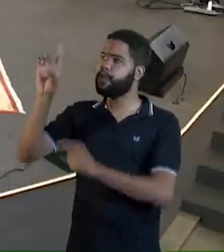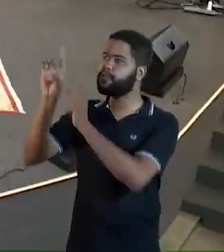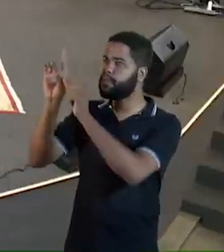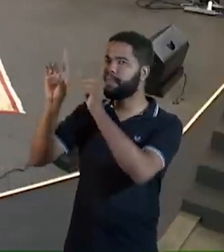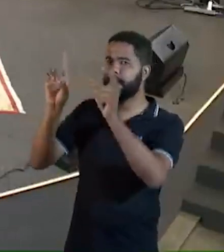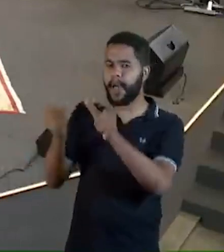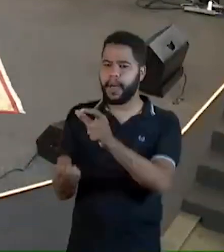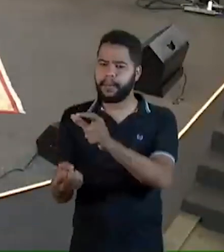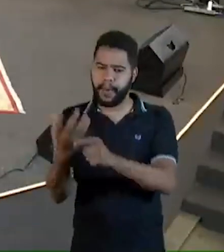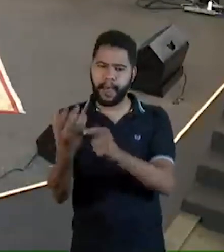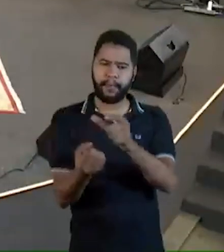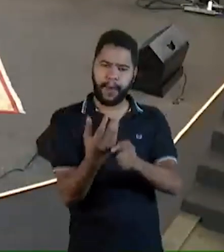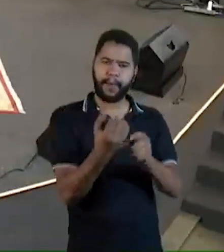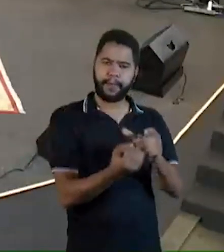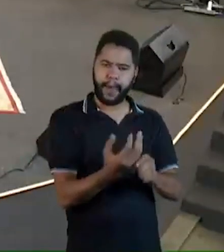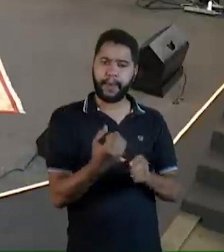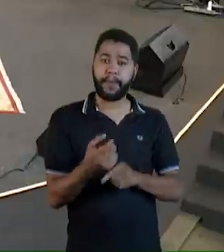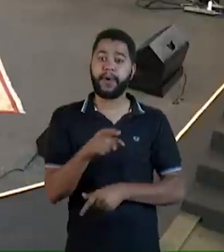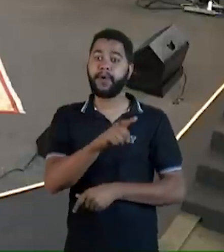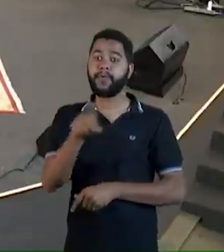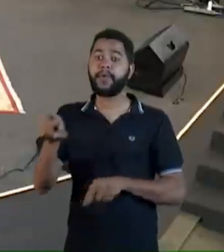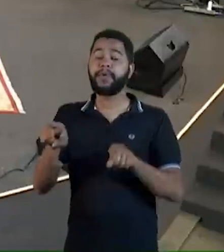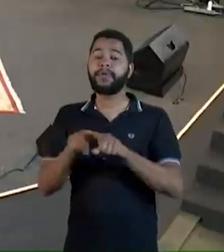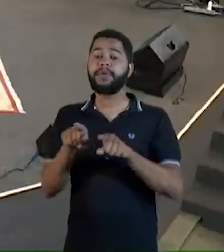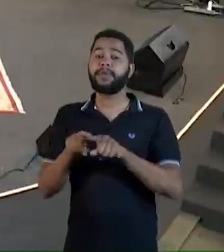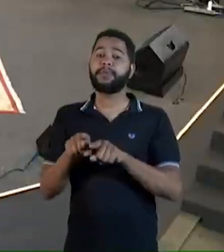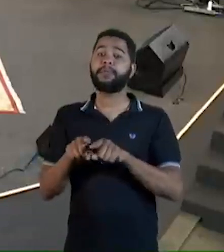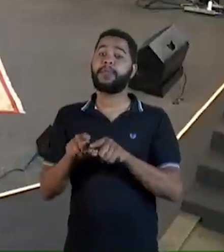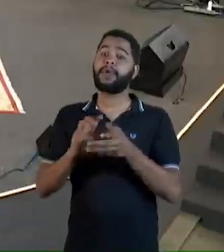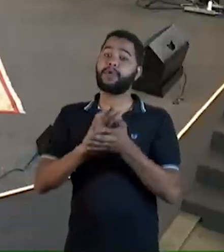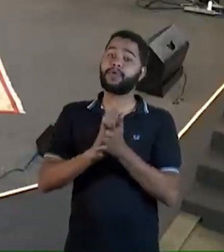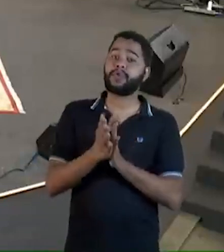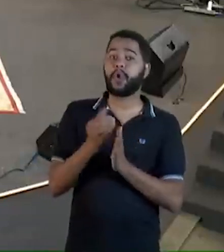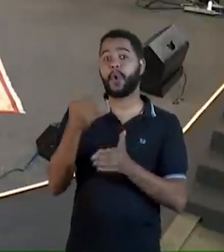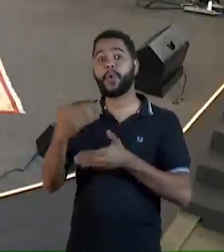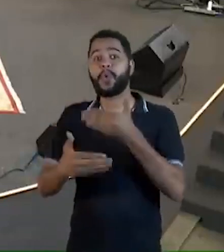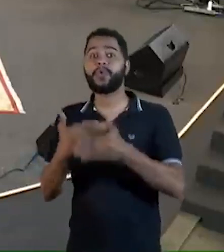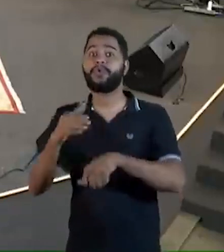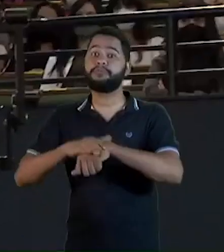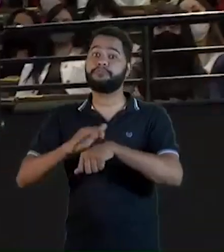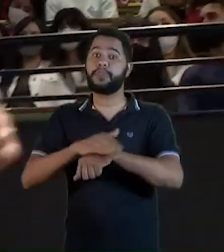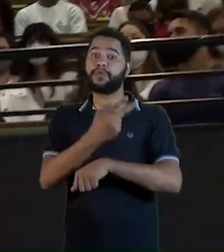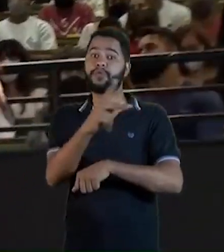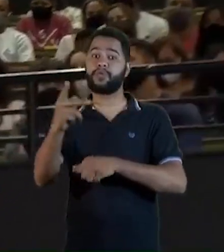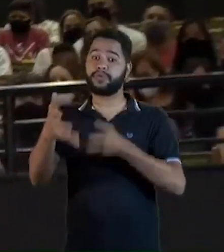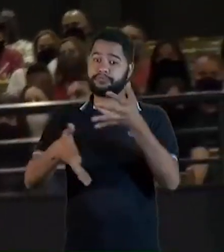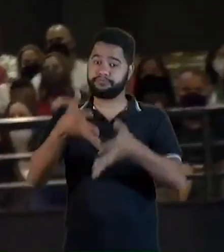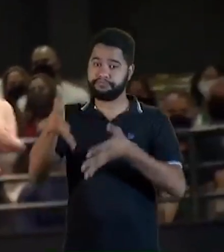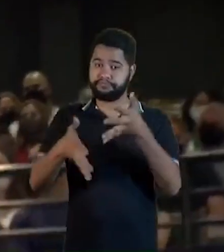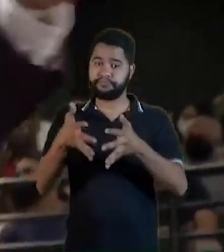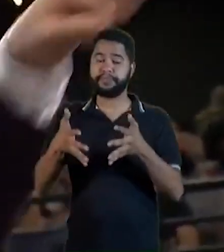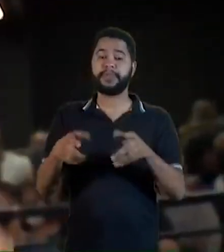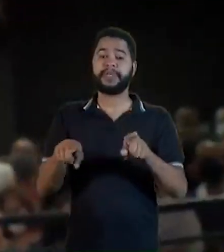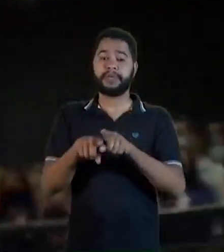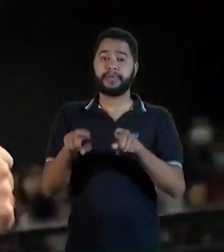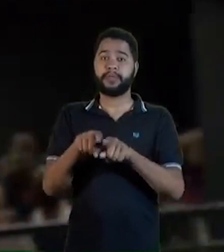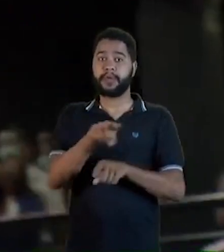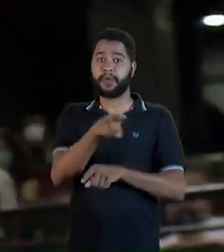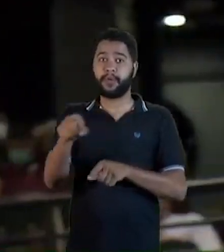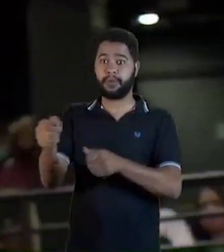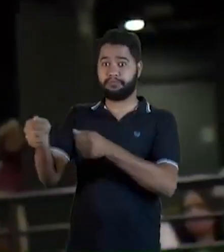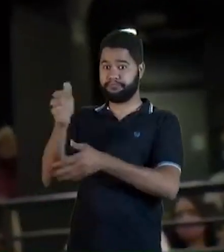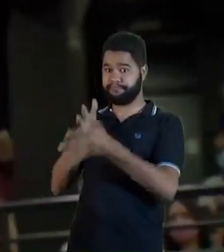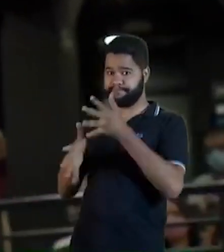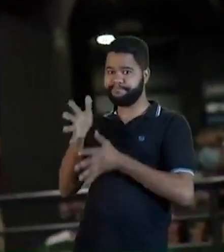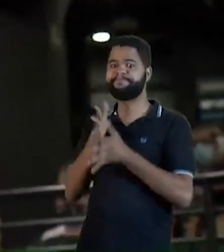disse Deus você também destrói o constrói seu mundo com as suas palavras e também com as palavras que você